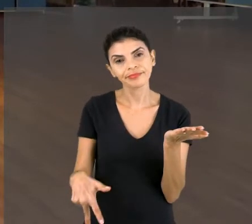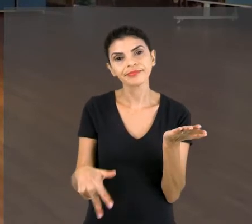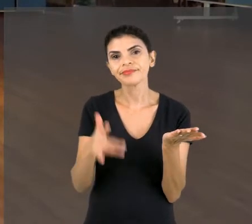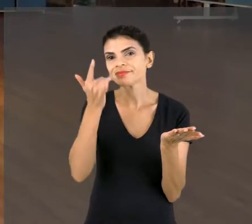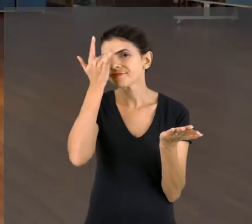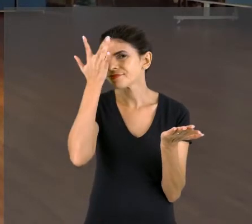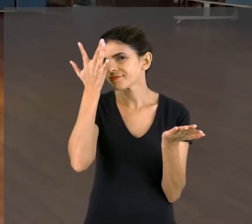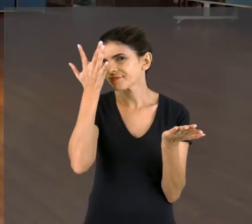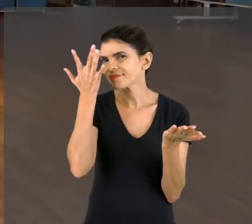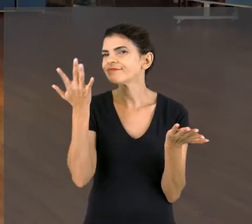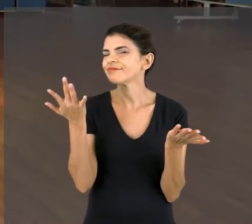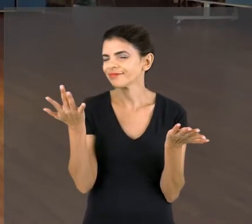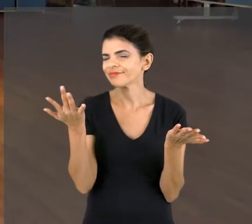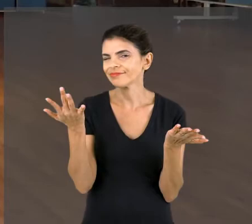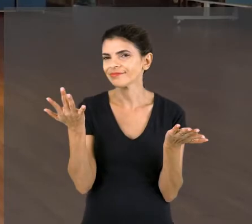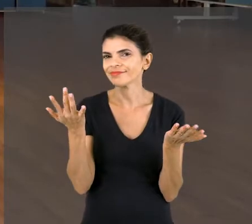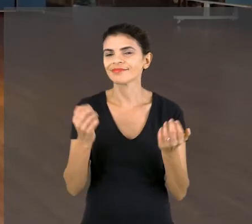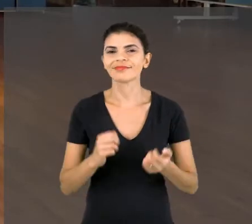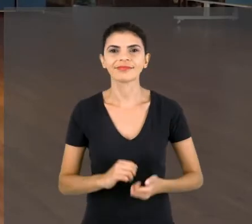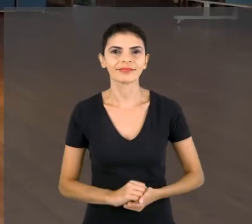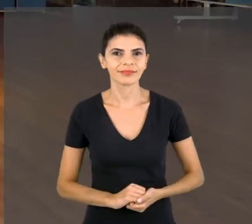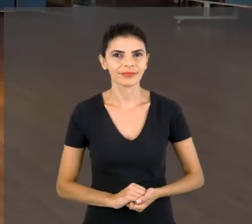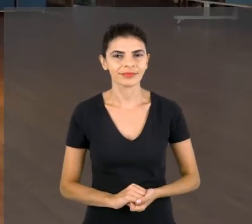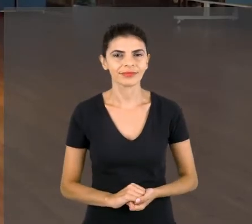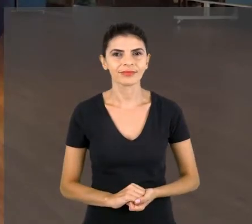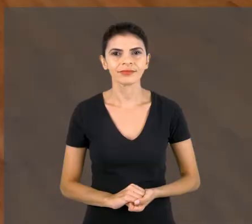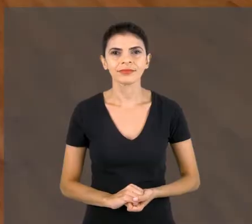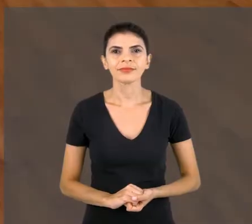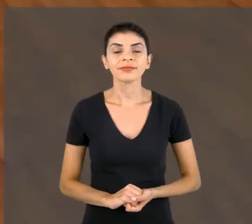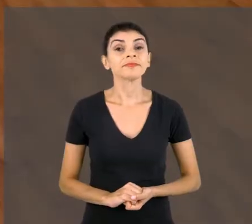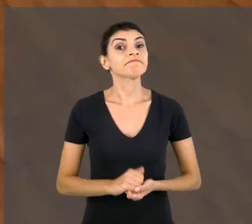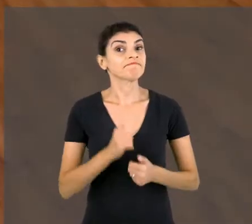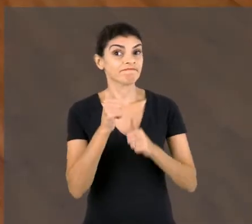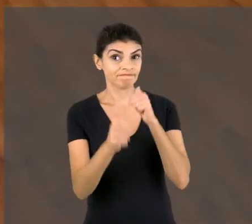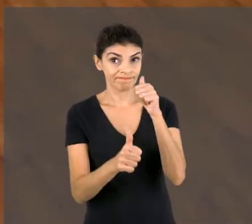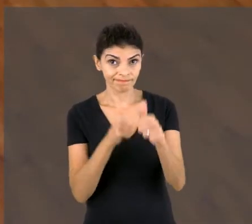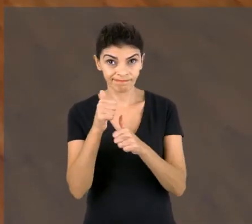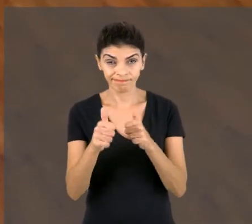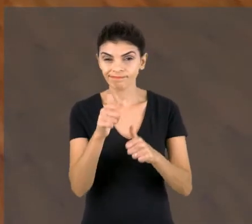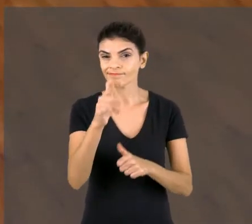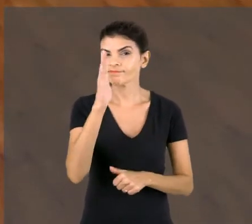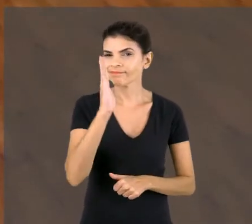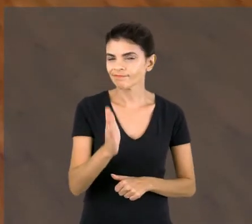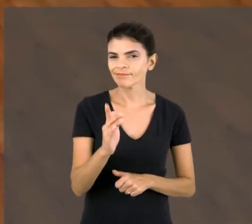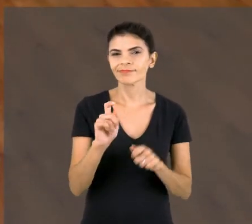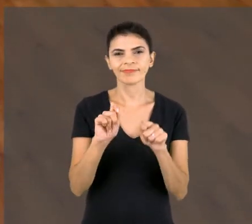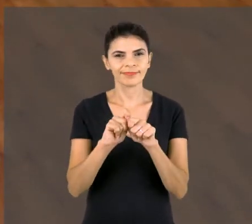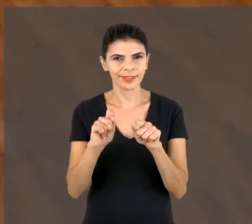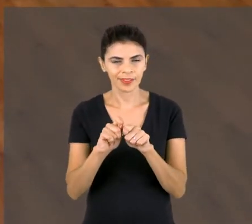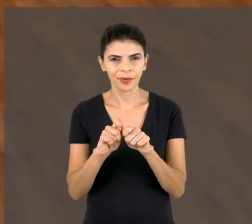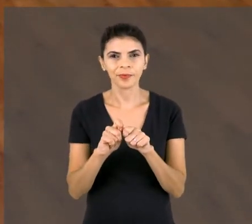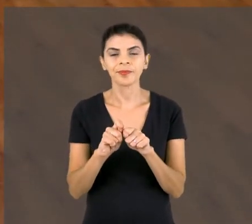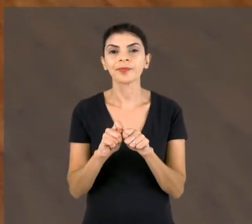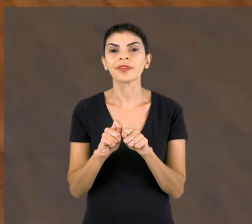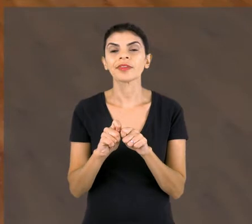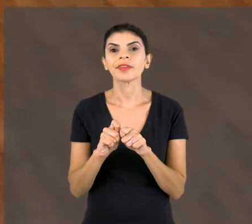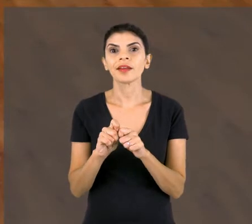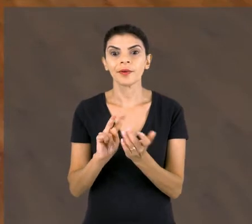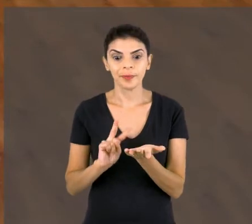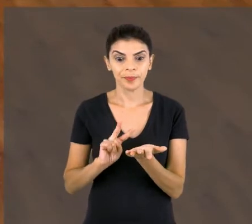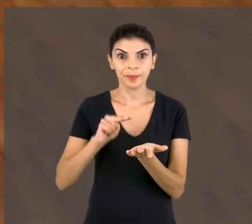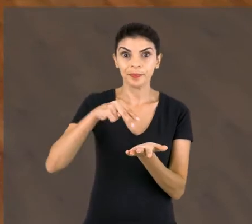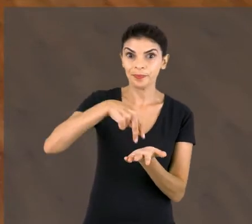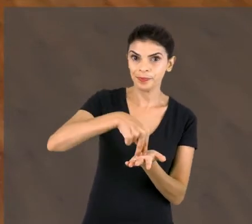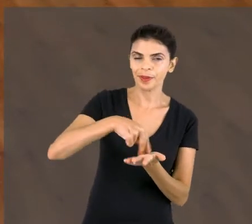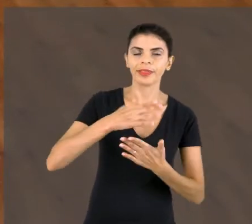volante simplesmente desce para o chão. Então, beleza. Se você já passou por uma subida no pé